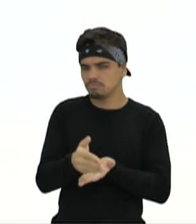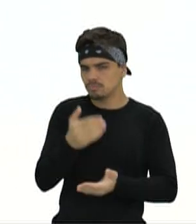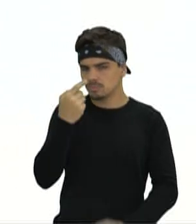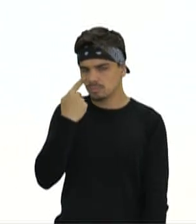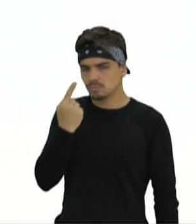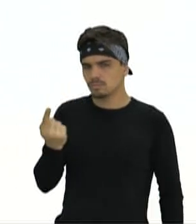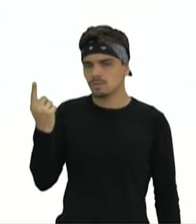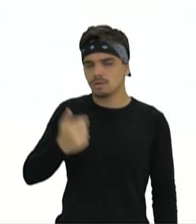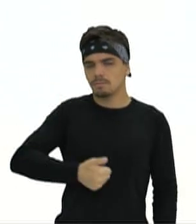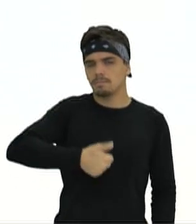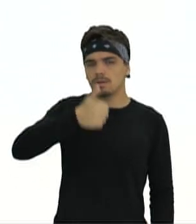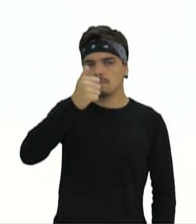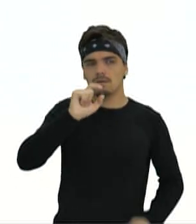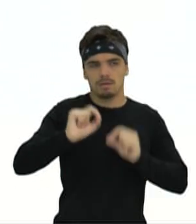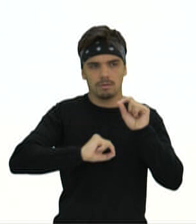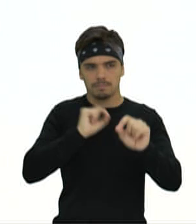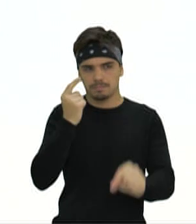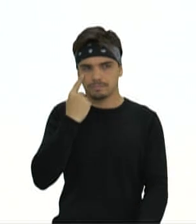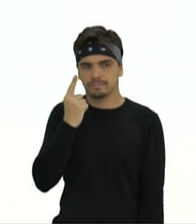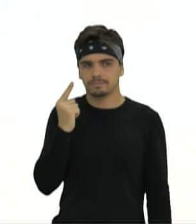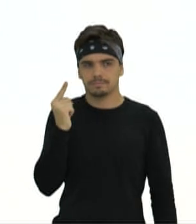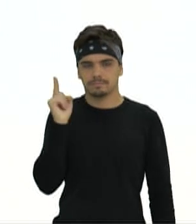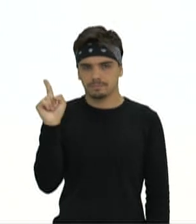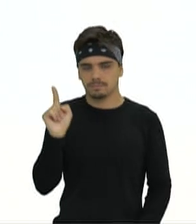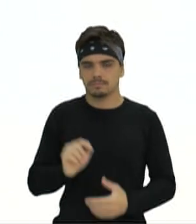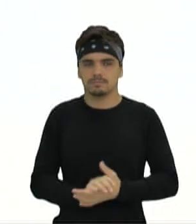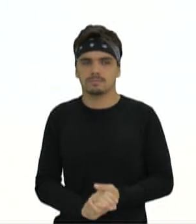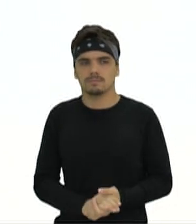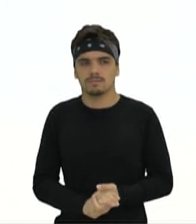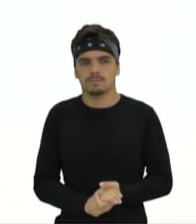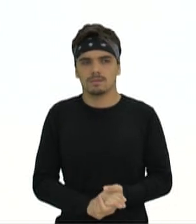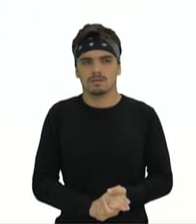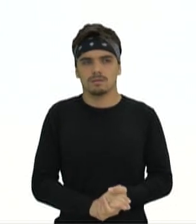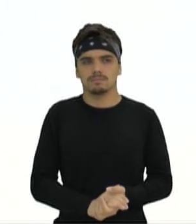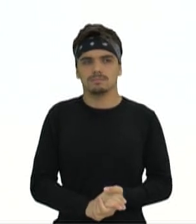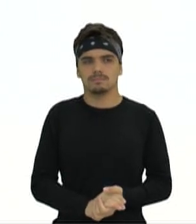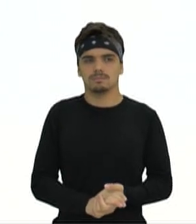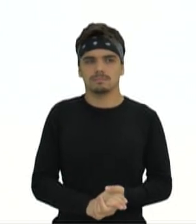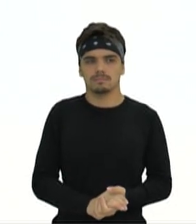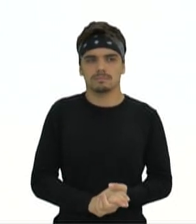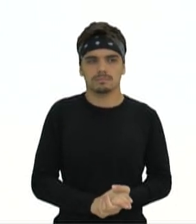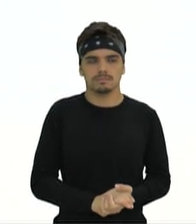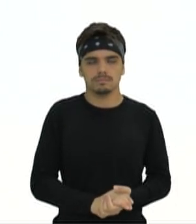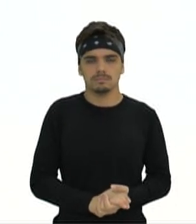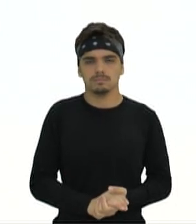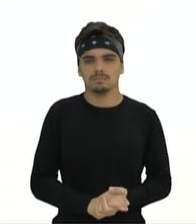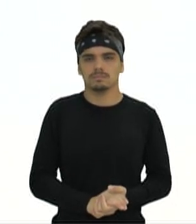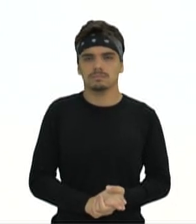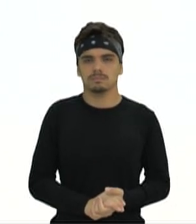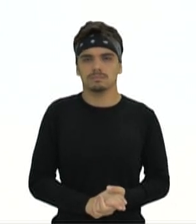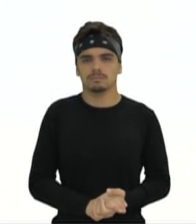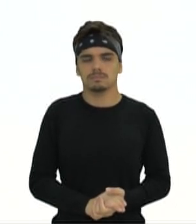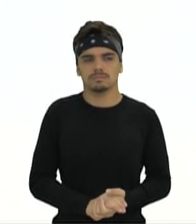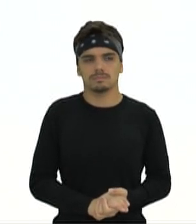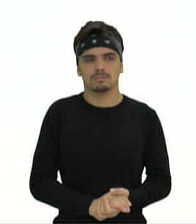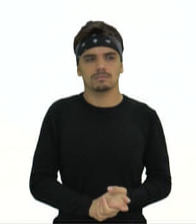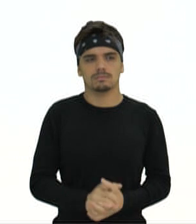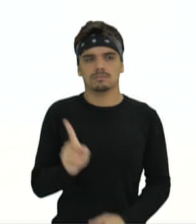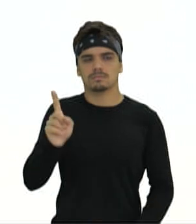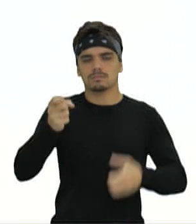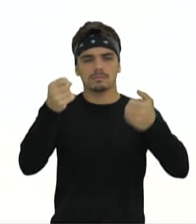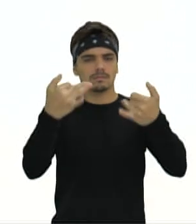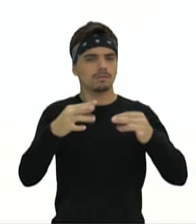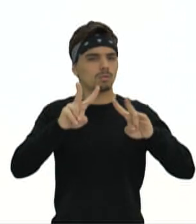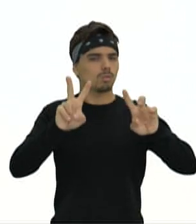Veja comigo a primeira, olha só. Love is a game that you can play and both win. Aqui ela diz que o amor